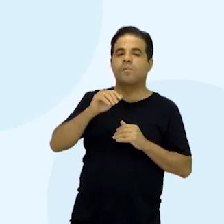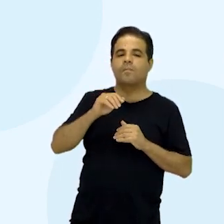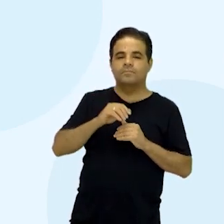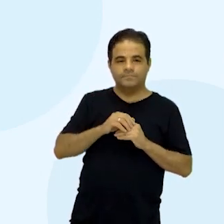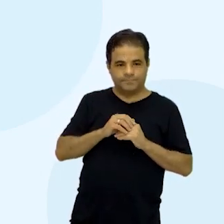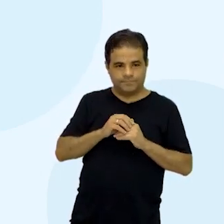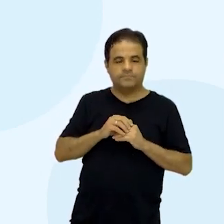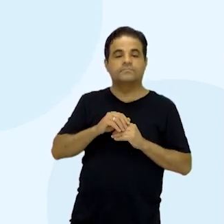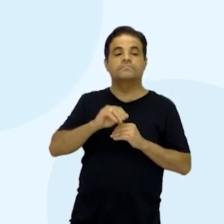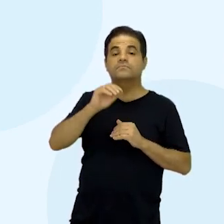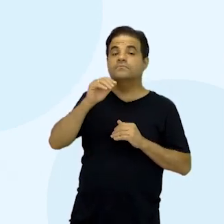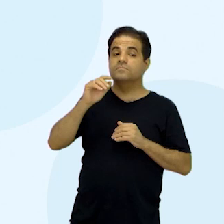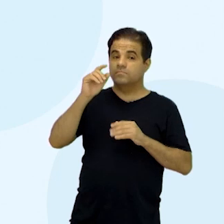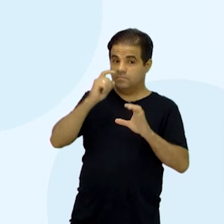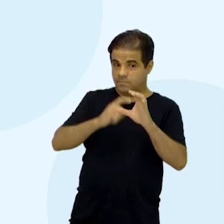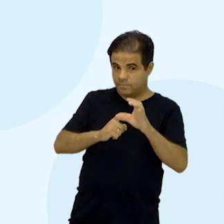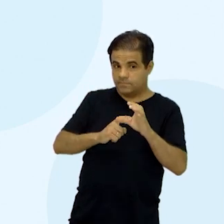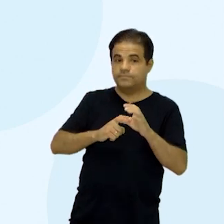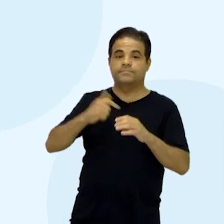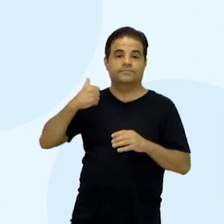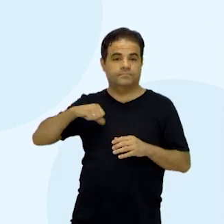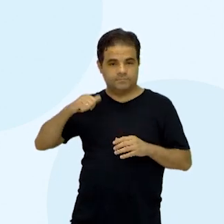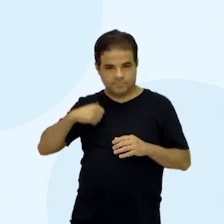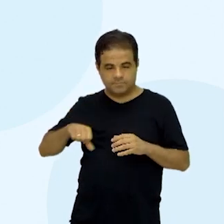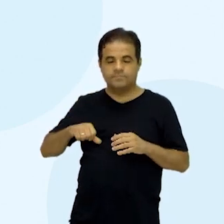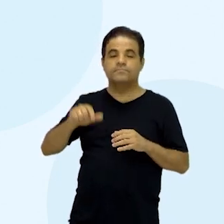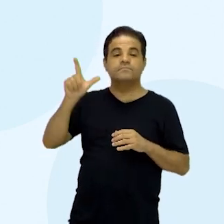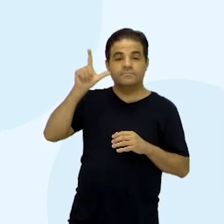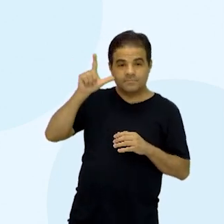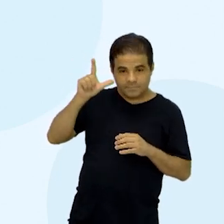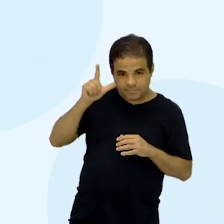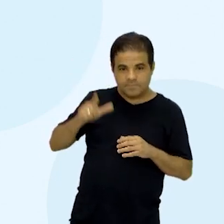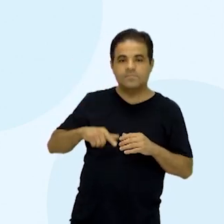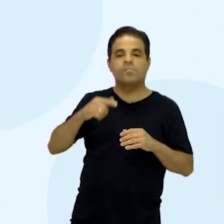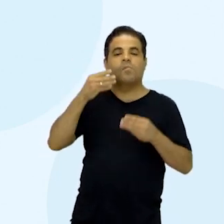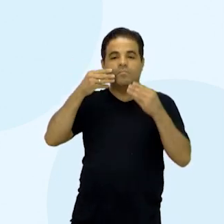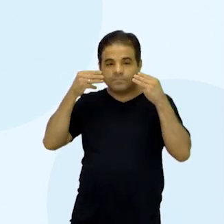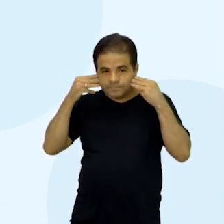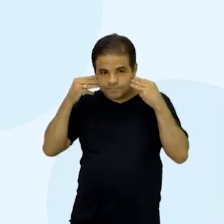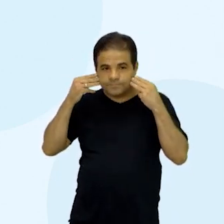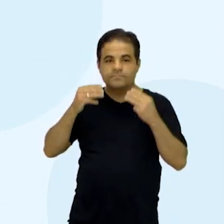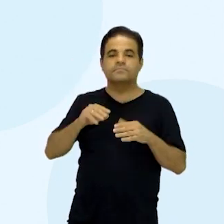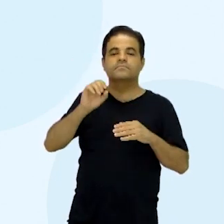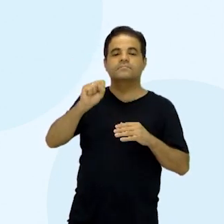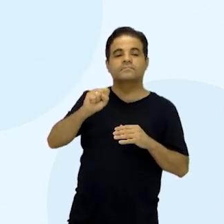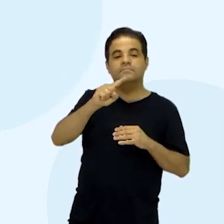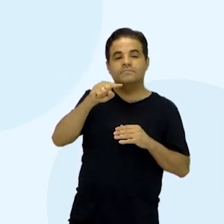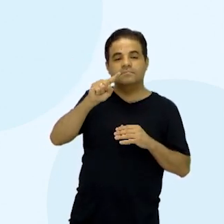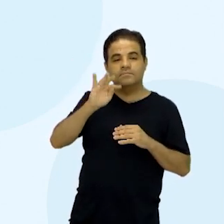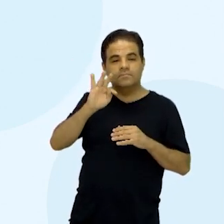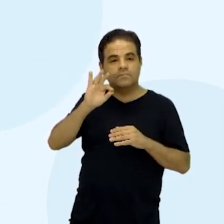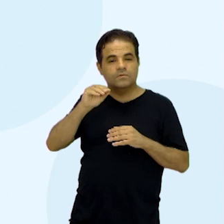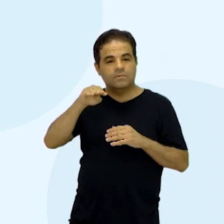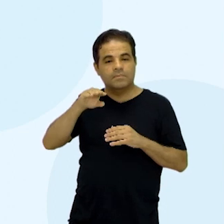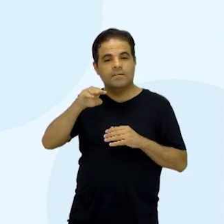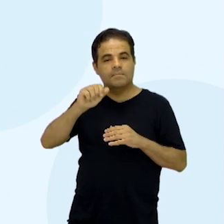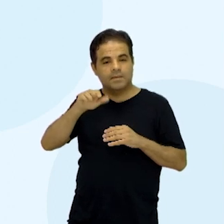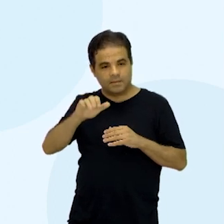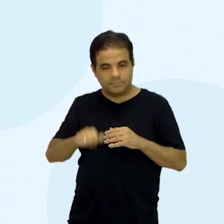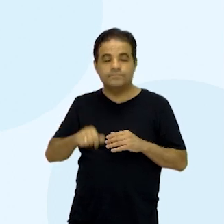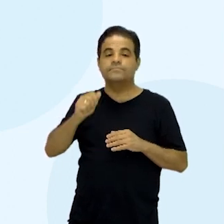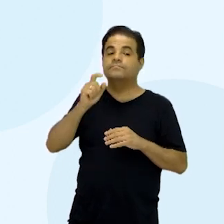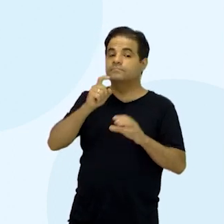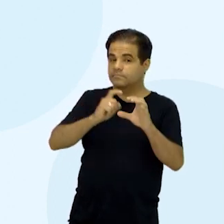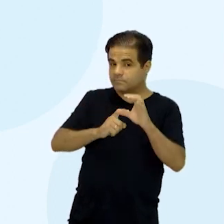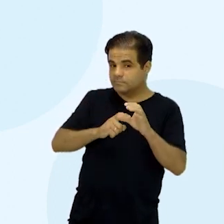Príncipe. Angola, Cabo Verde, Guiné-Bissau, Moçambique, São Tomé e Príncipe e Macau. Angola,